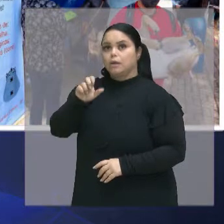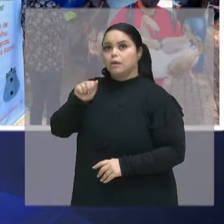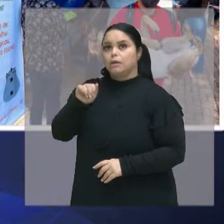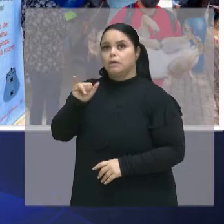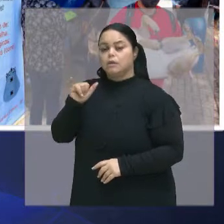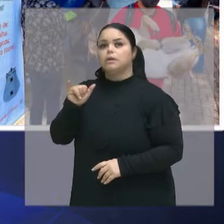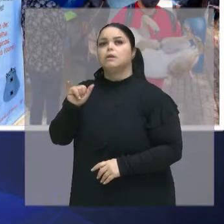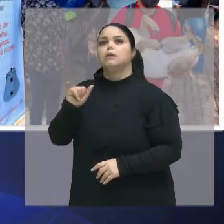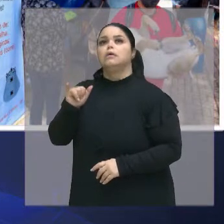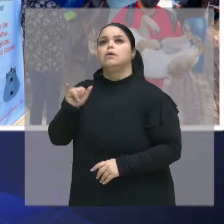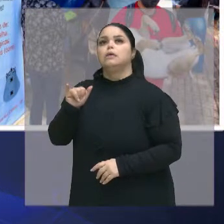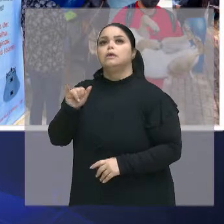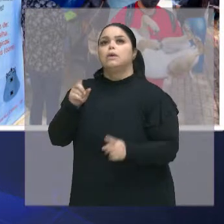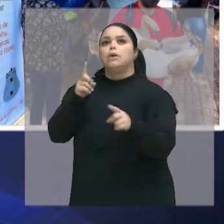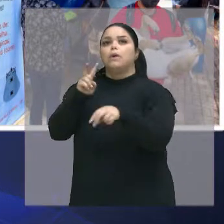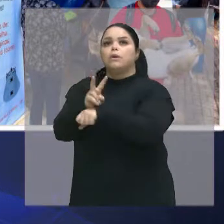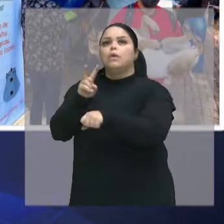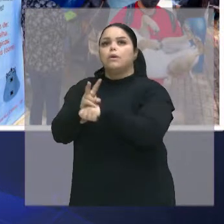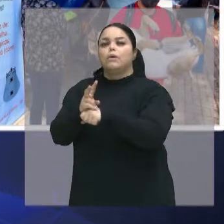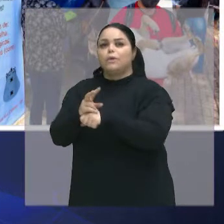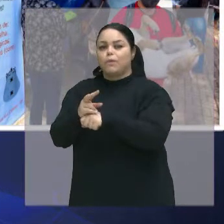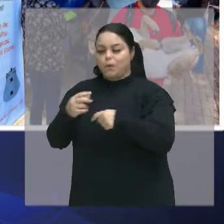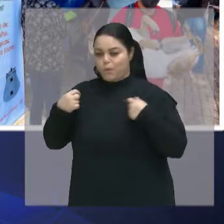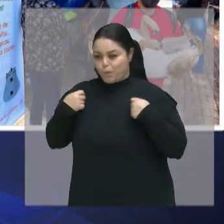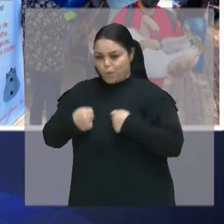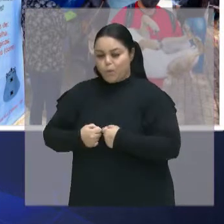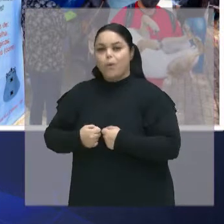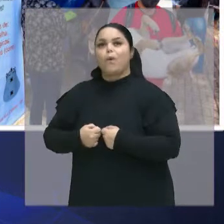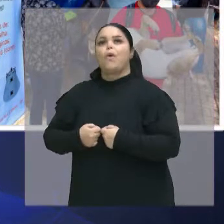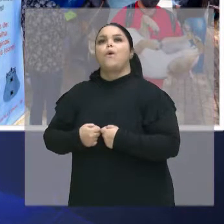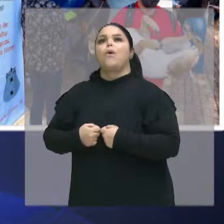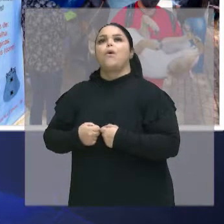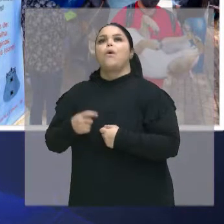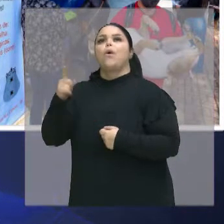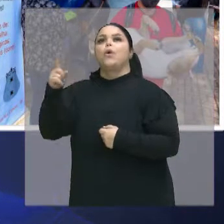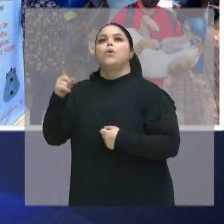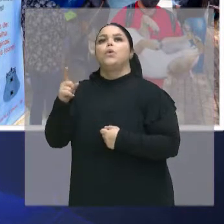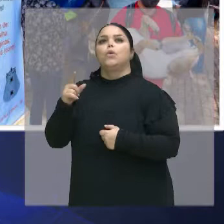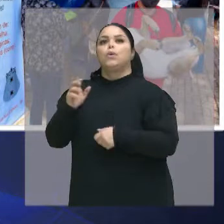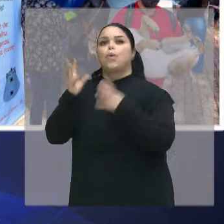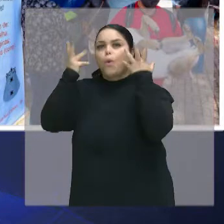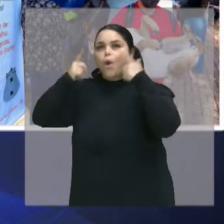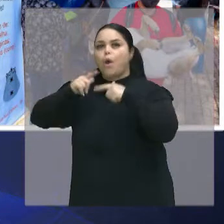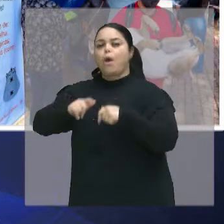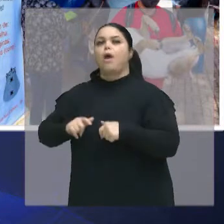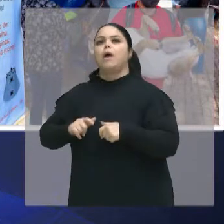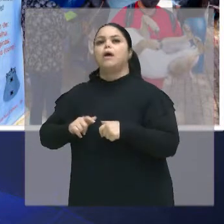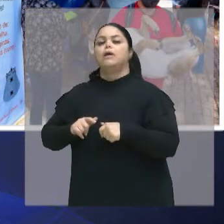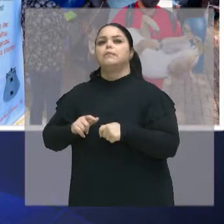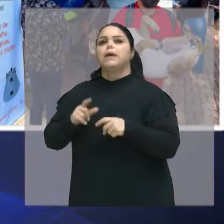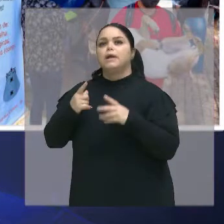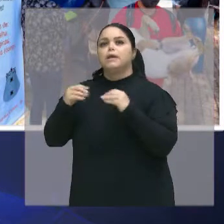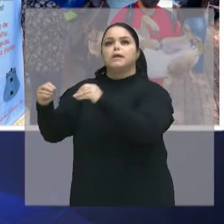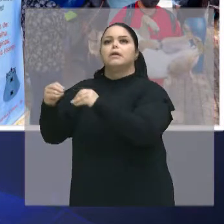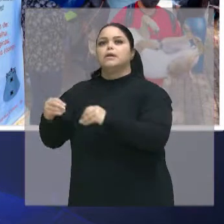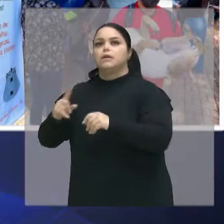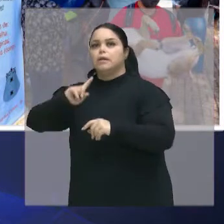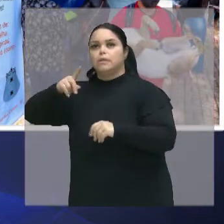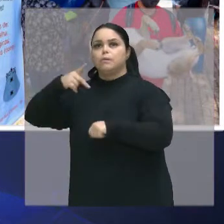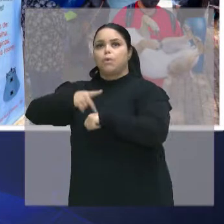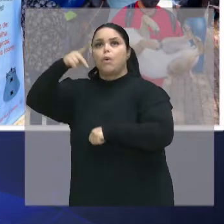protetora que faz a roupa dos animais para que eles saiam do pós-operatório, já sai